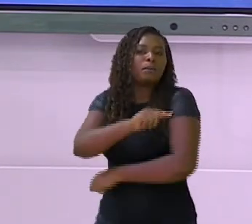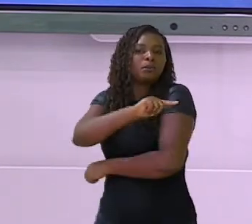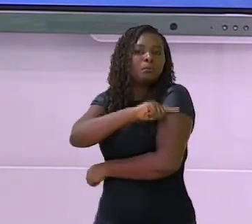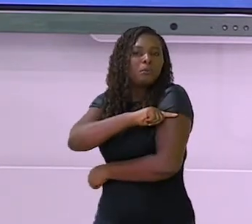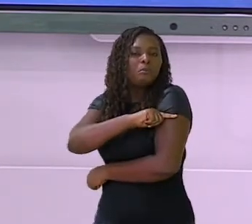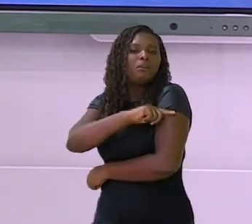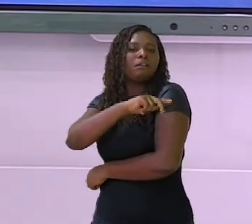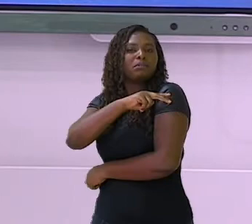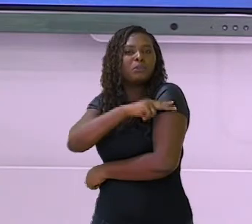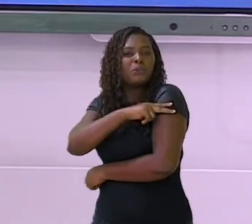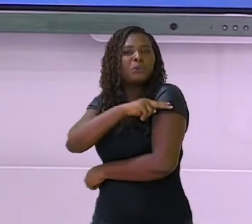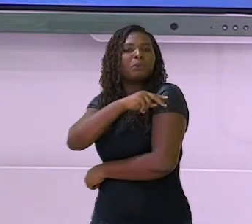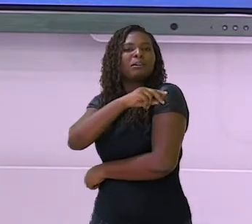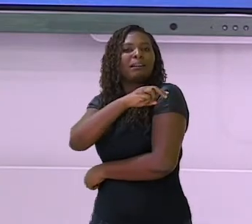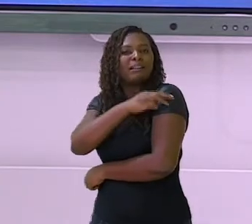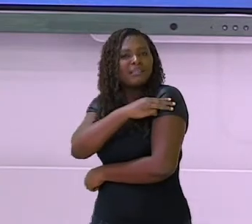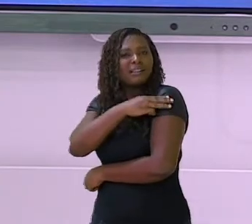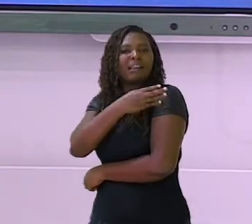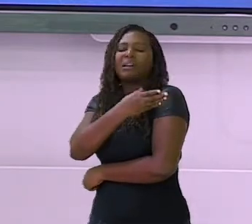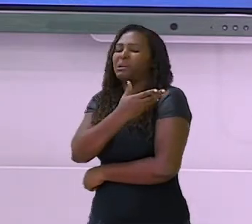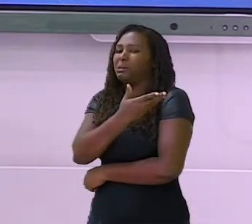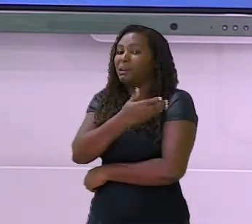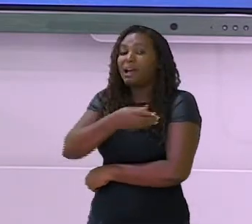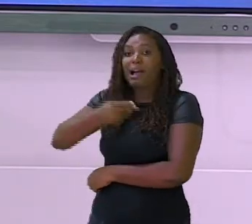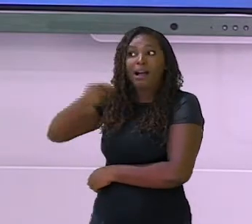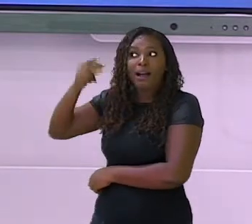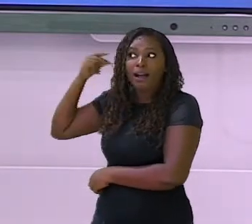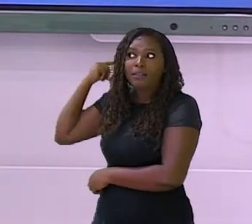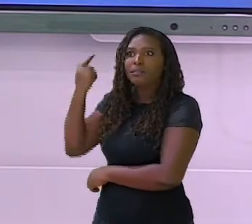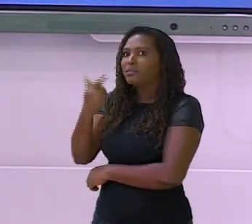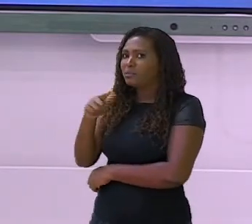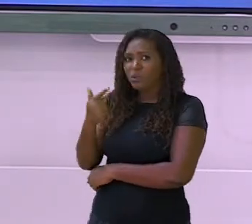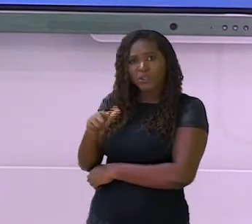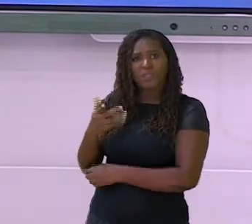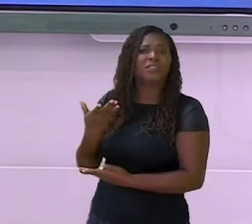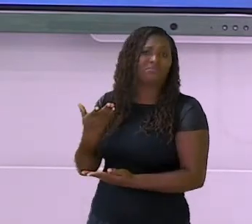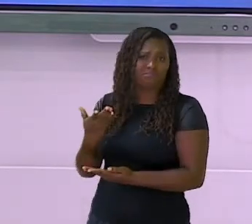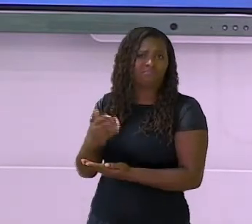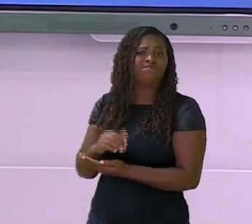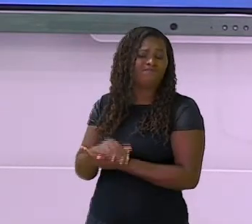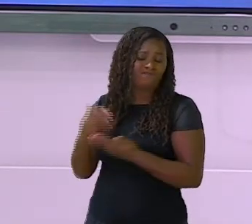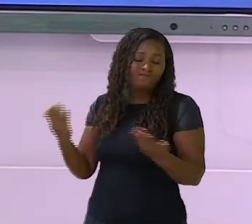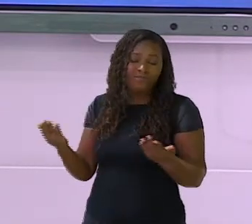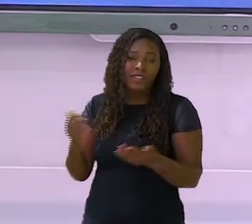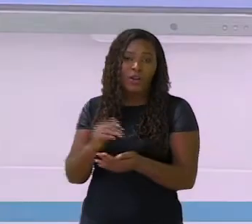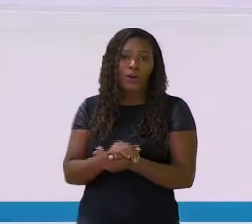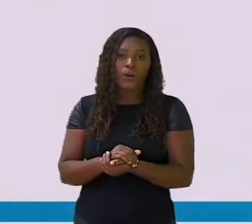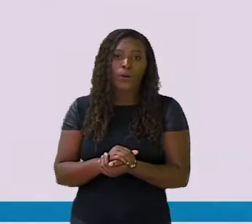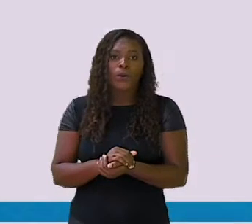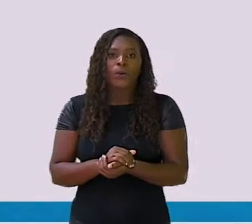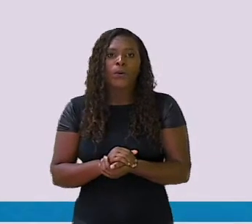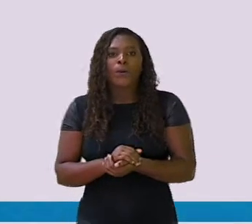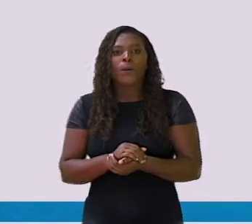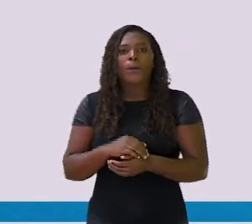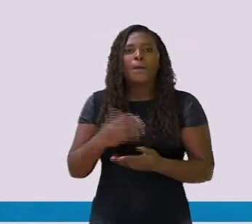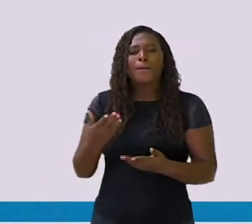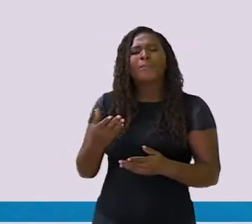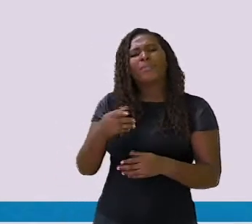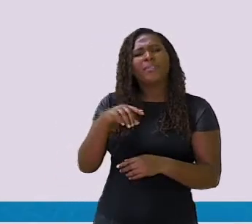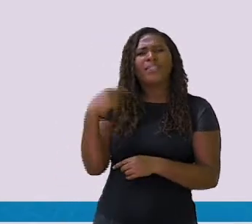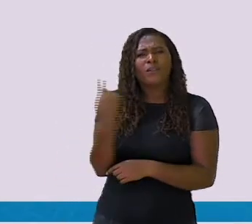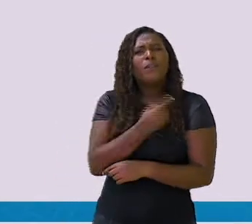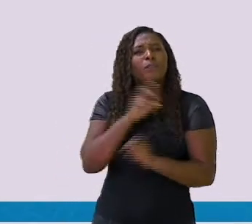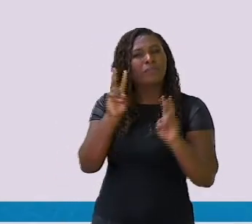isso não existia esse formato, né? E aí, a gente vai falar um pouquinho então da antiguidade.